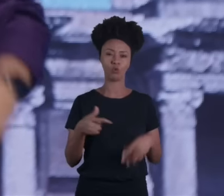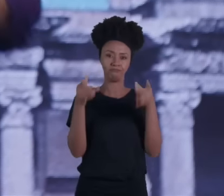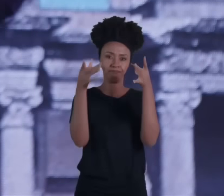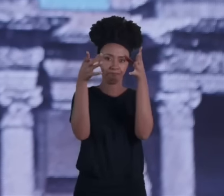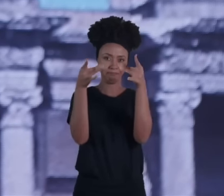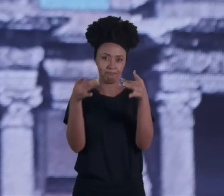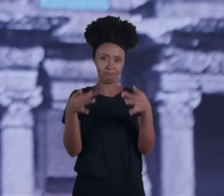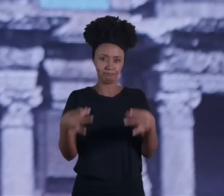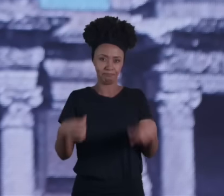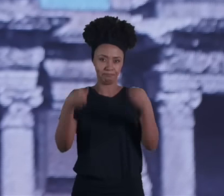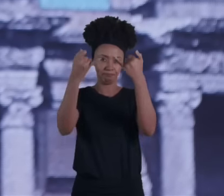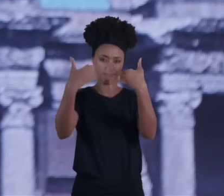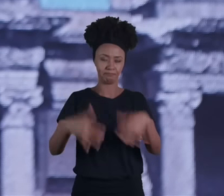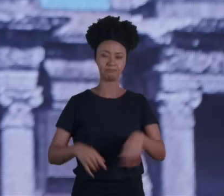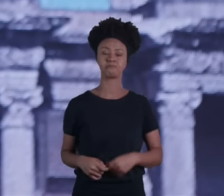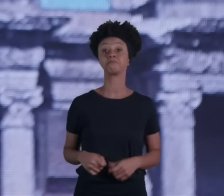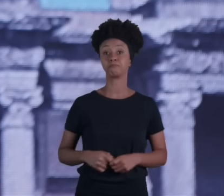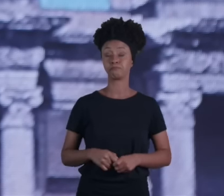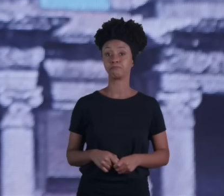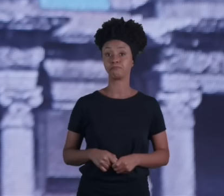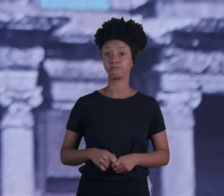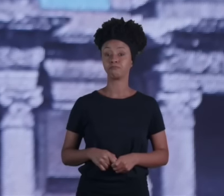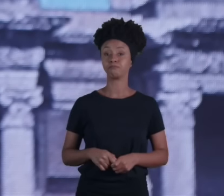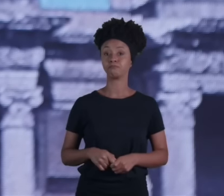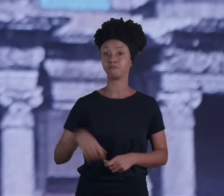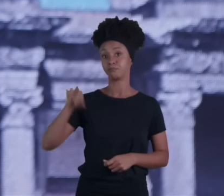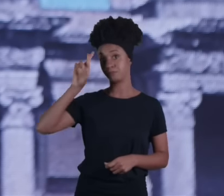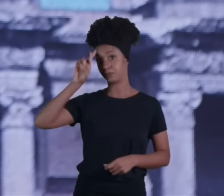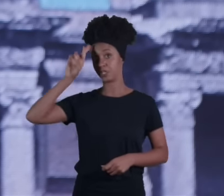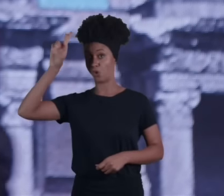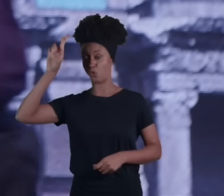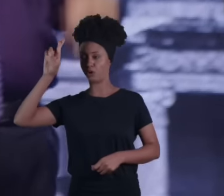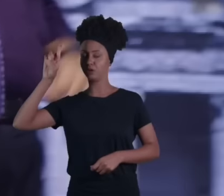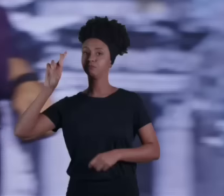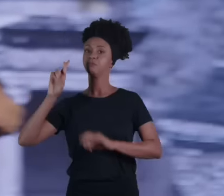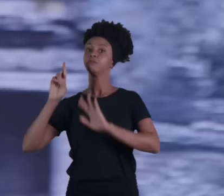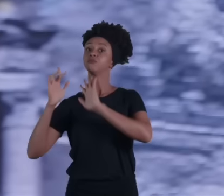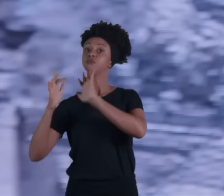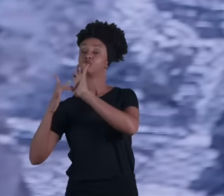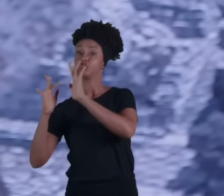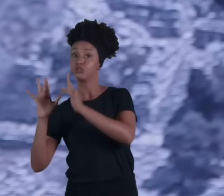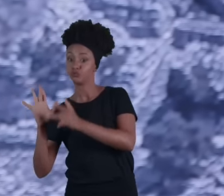aqui. Diga: Senhor, Jesus e Cristo.